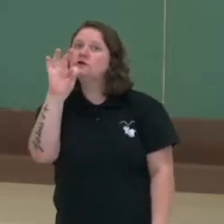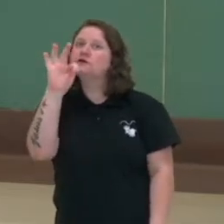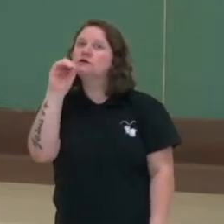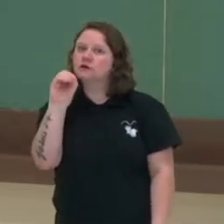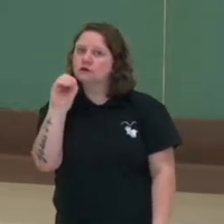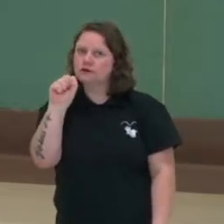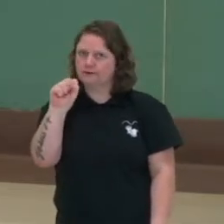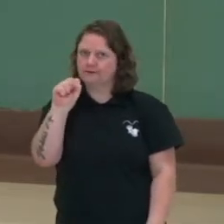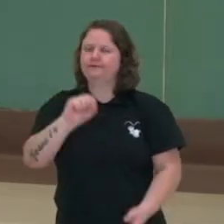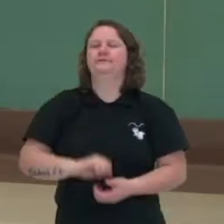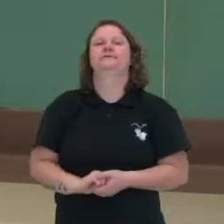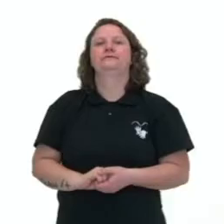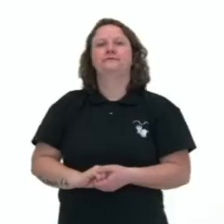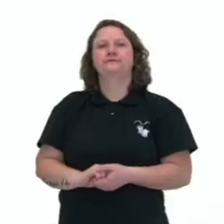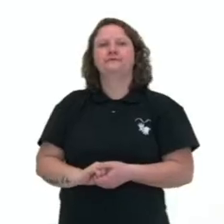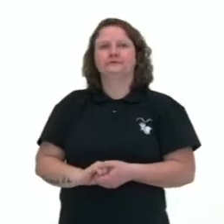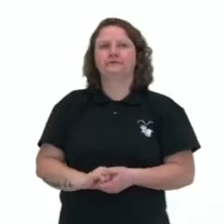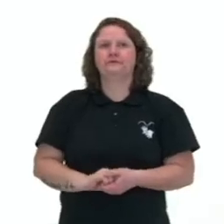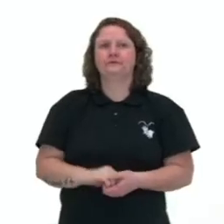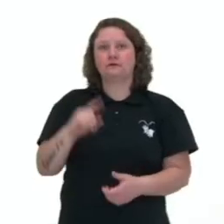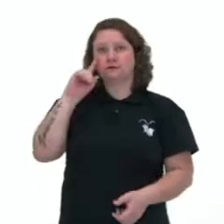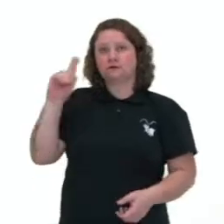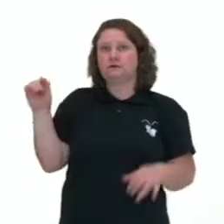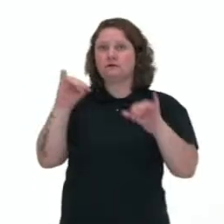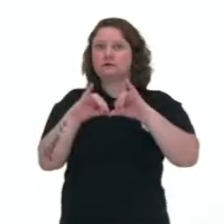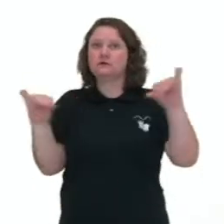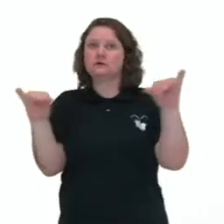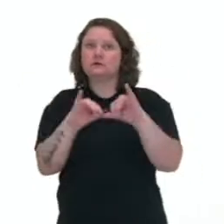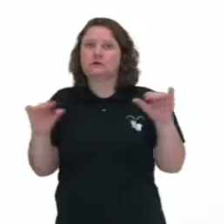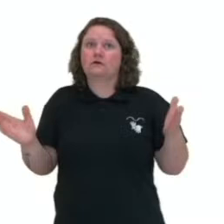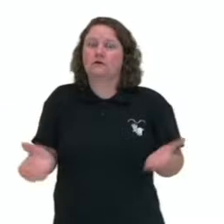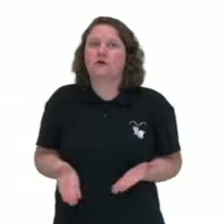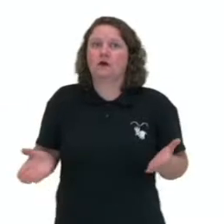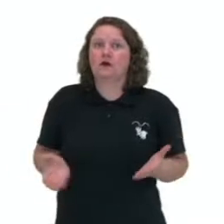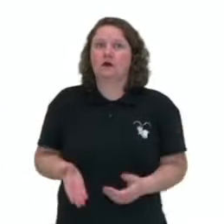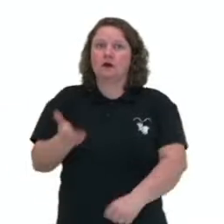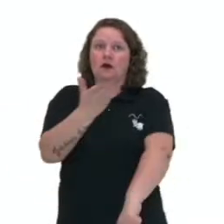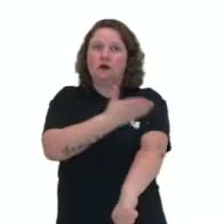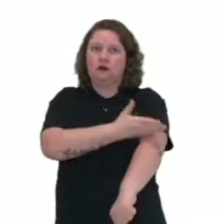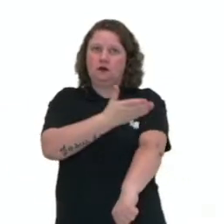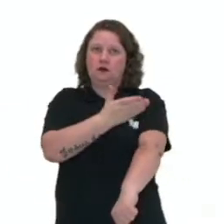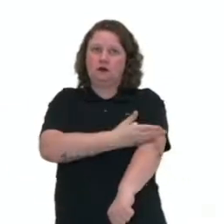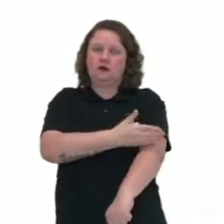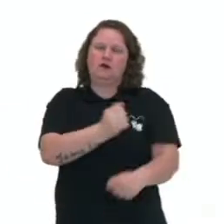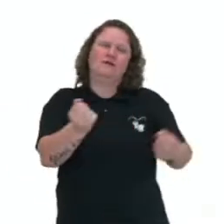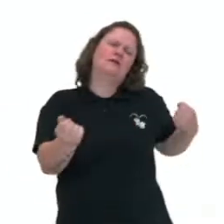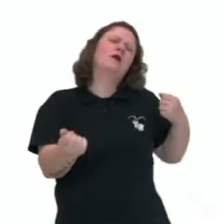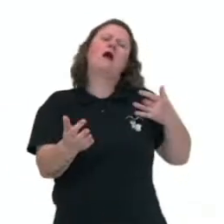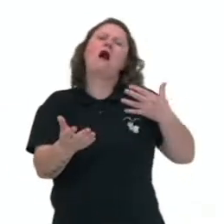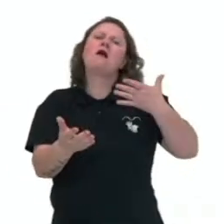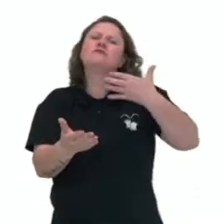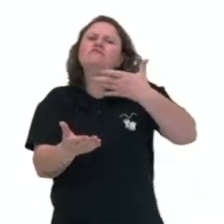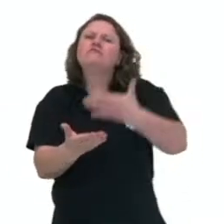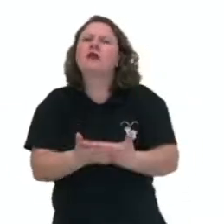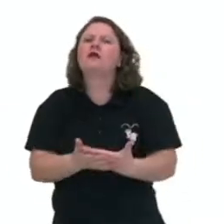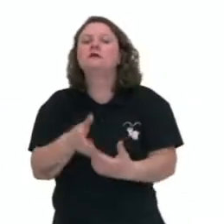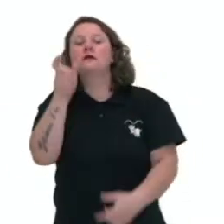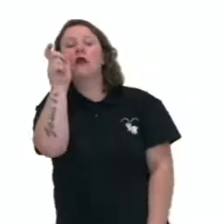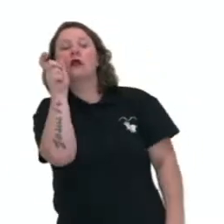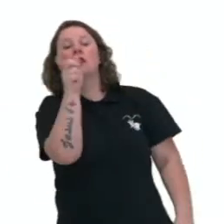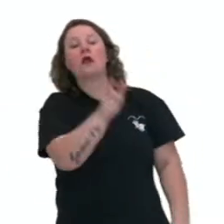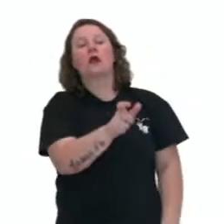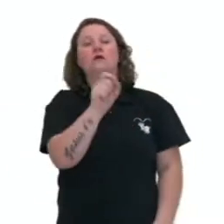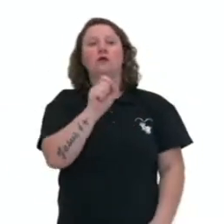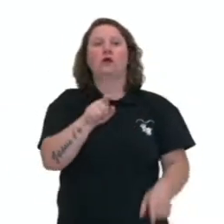aula. Agora, veja essa notícia dos dias atuais. A Idade Média, até nossos dias, suscita interesse.